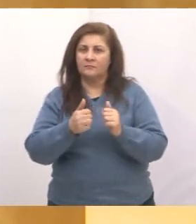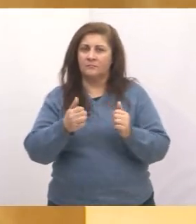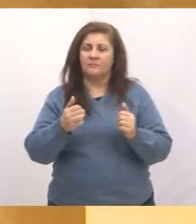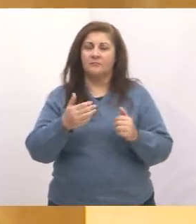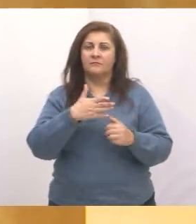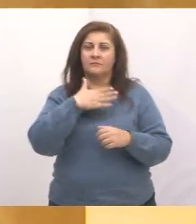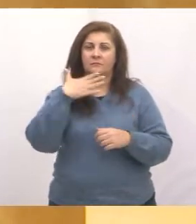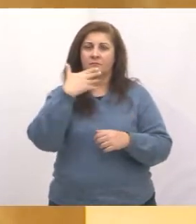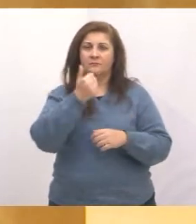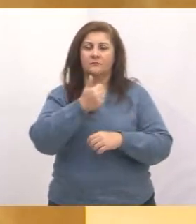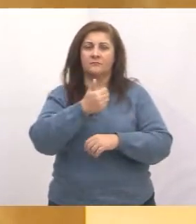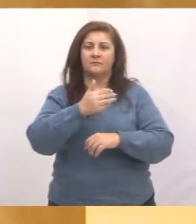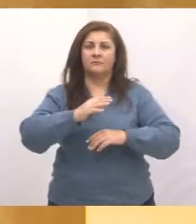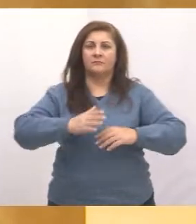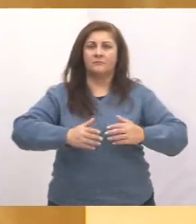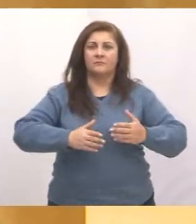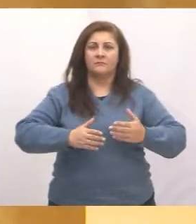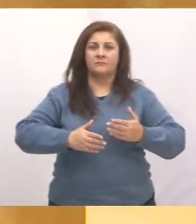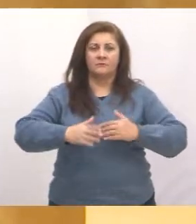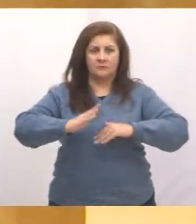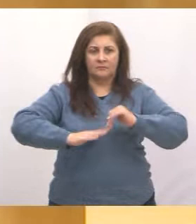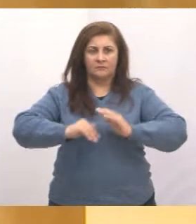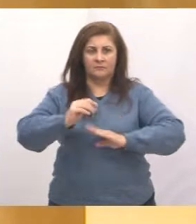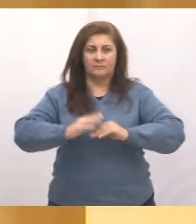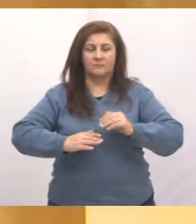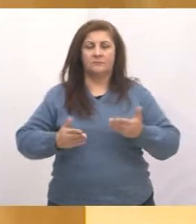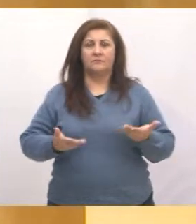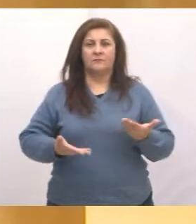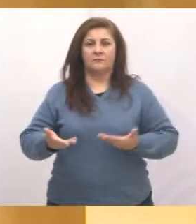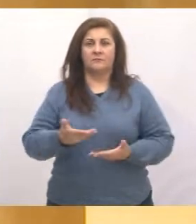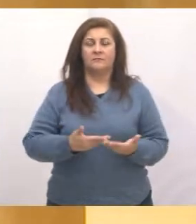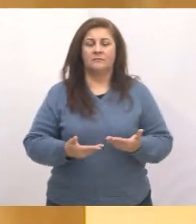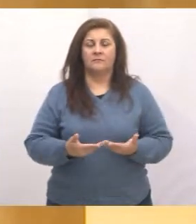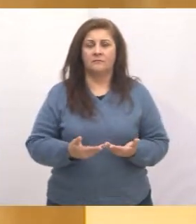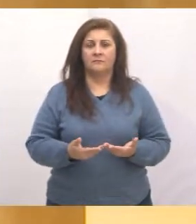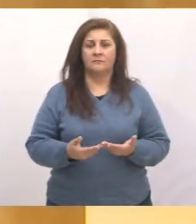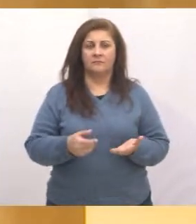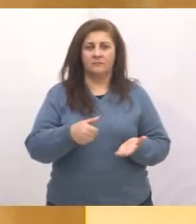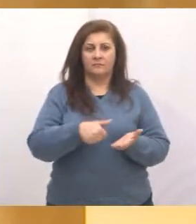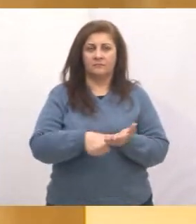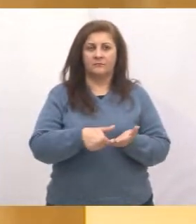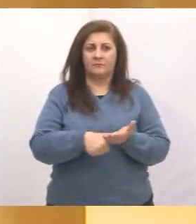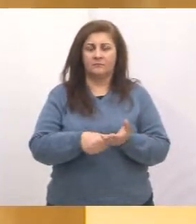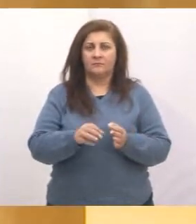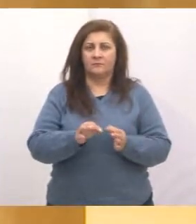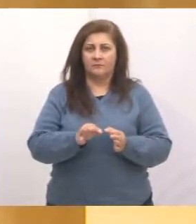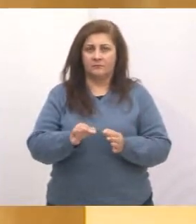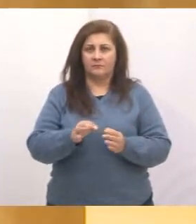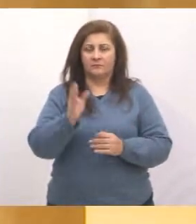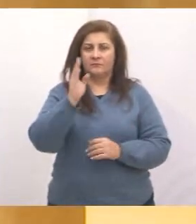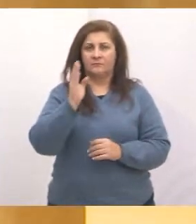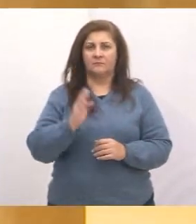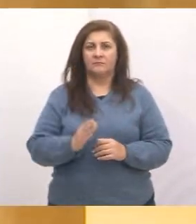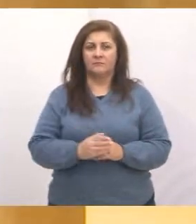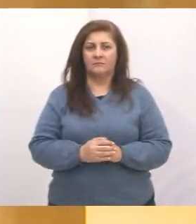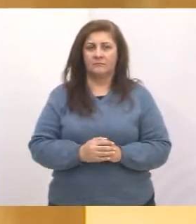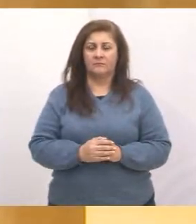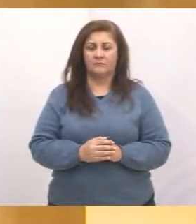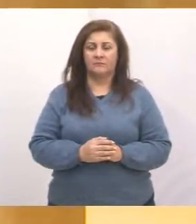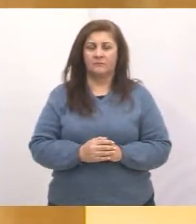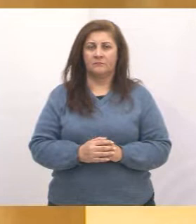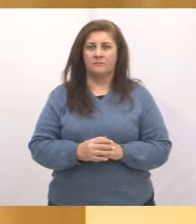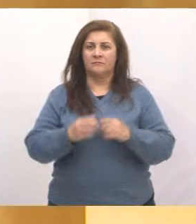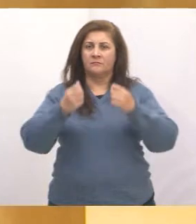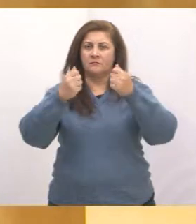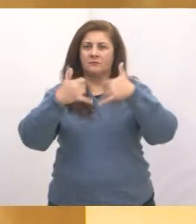melhores práticas de governança no direito regulatório brasileiro. Destaca-se que o presente projeto de lei